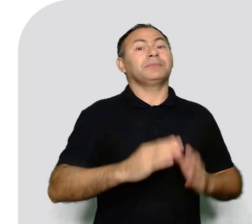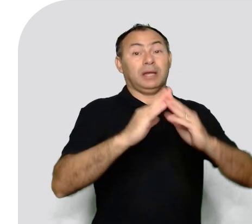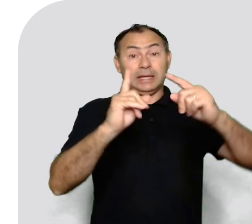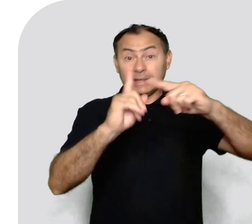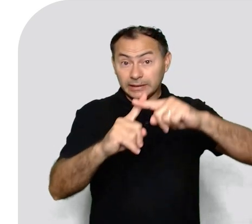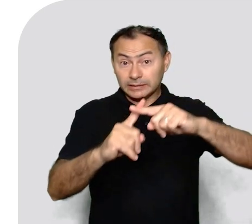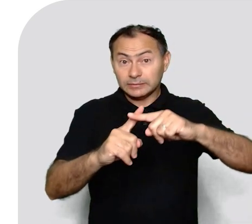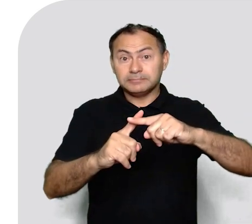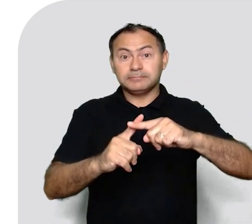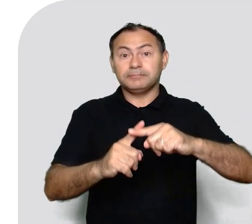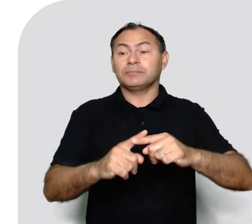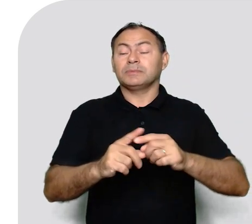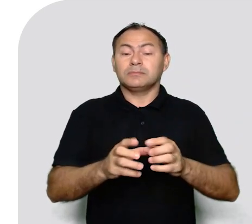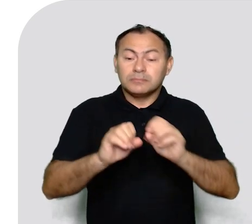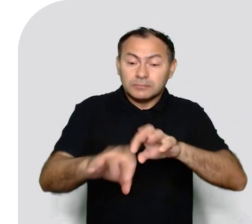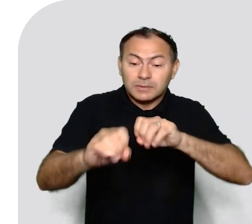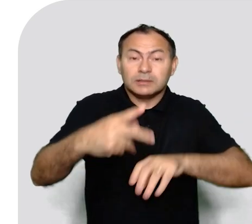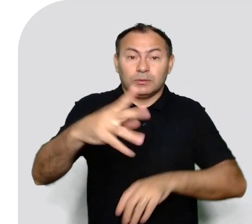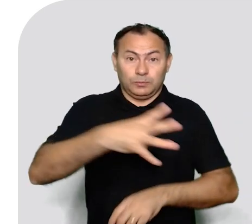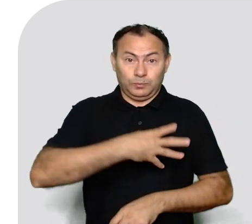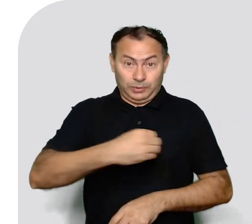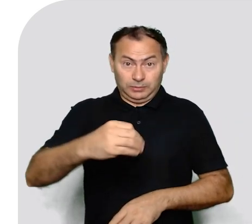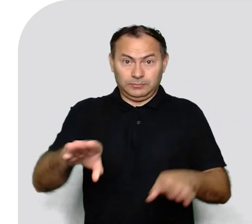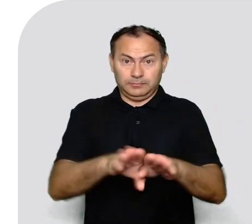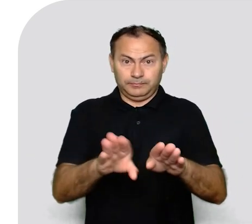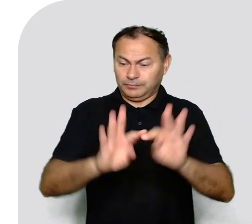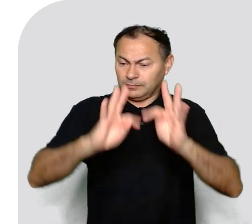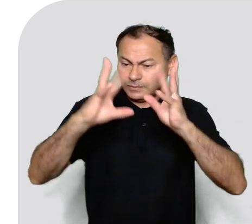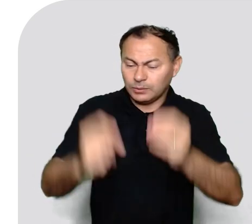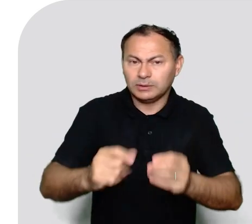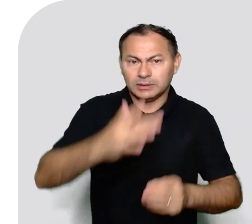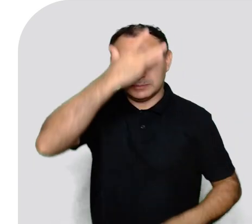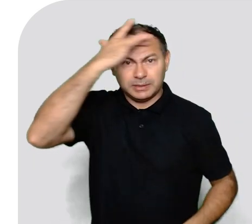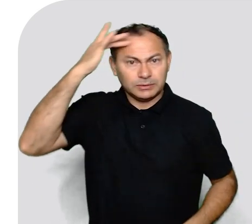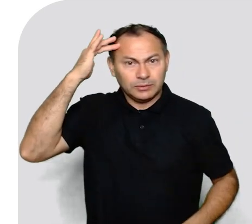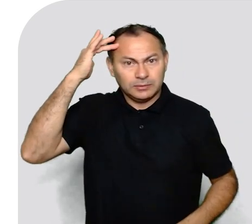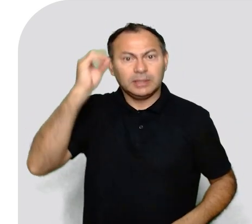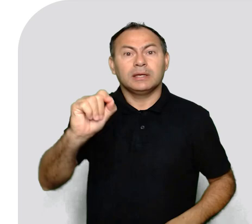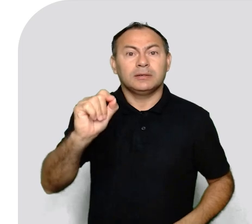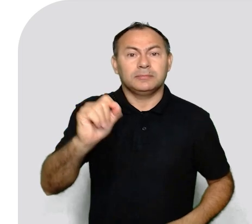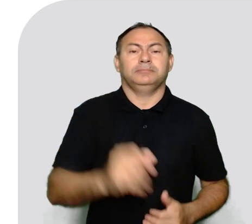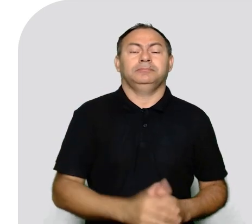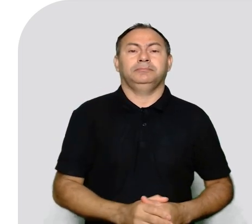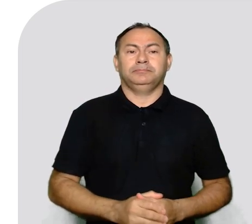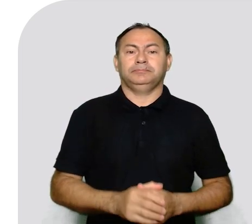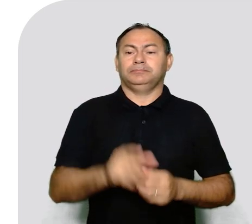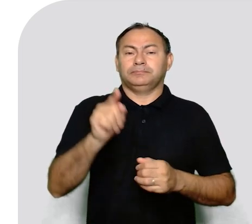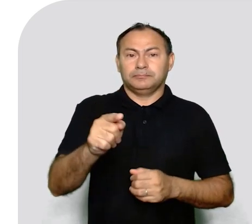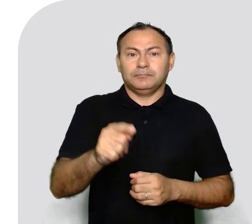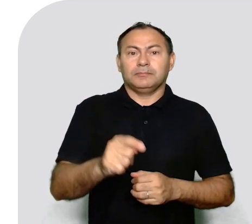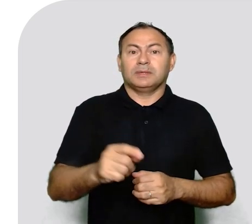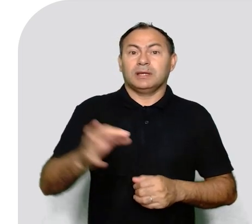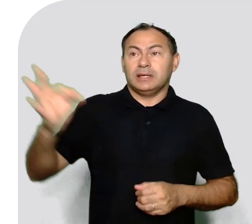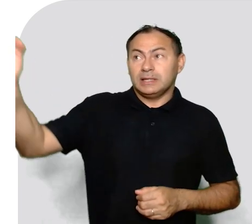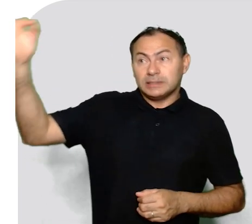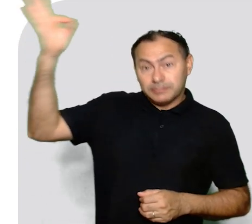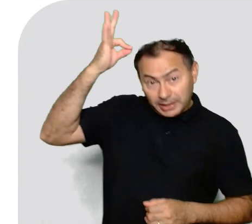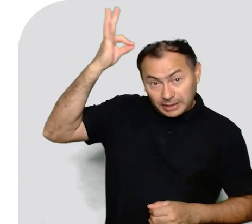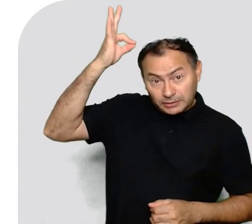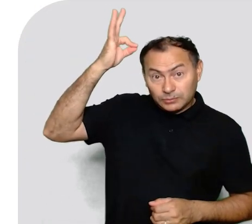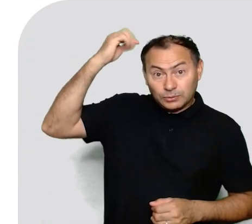A Igreja admoesta seus filhos e também a todos os homens para que, neste